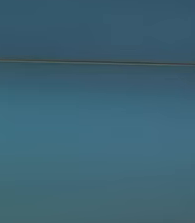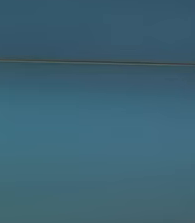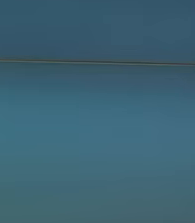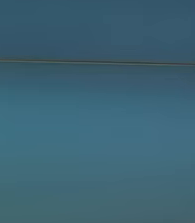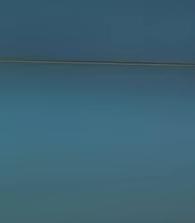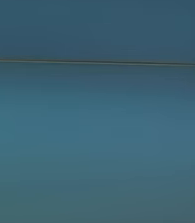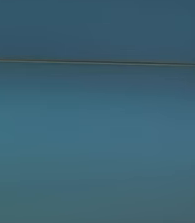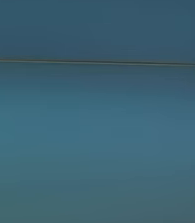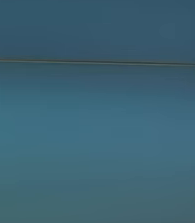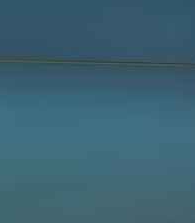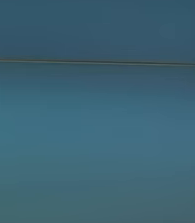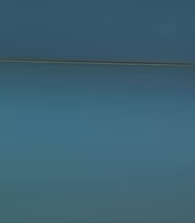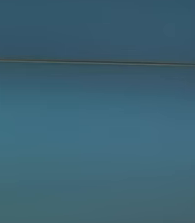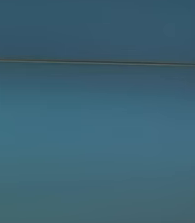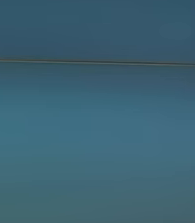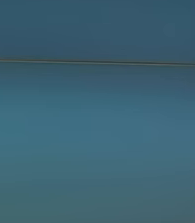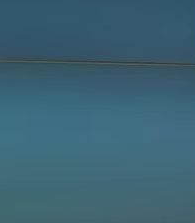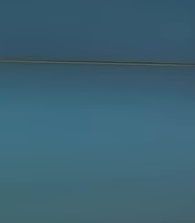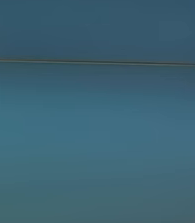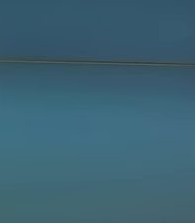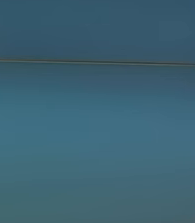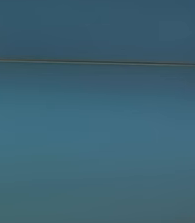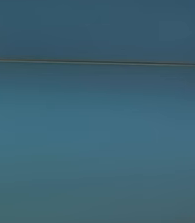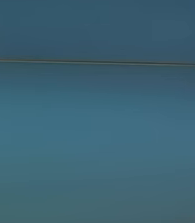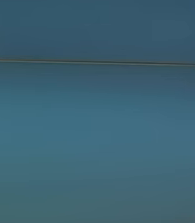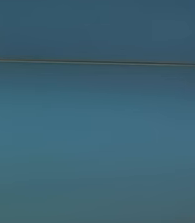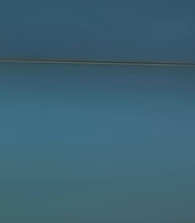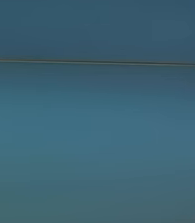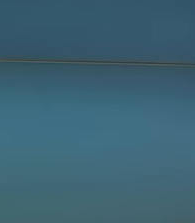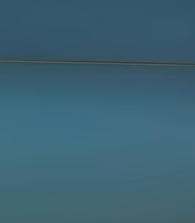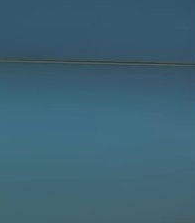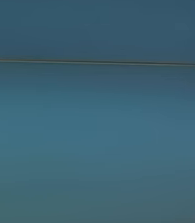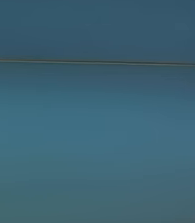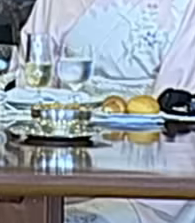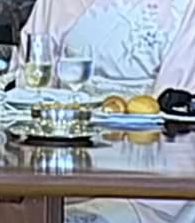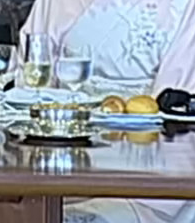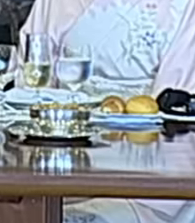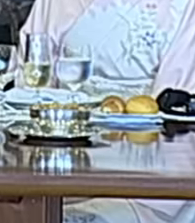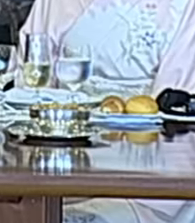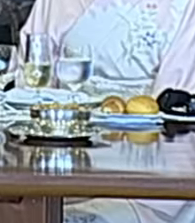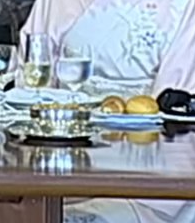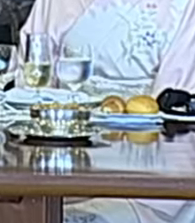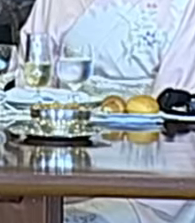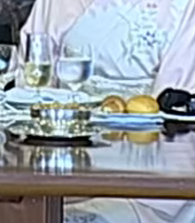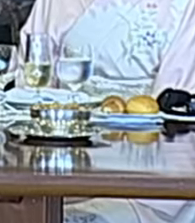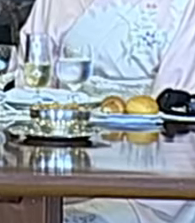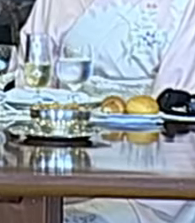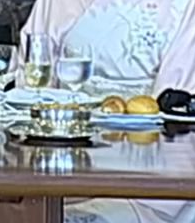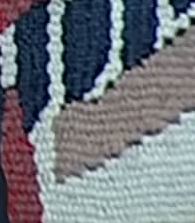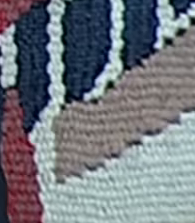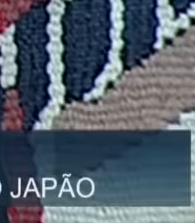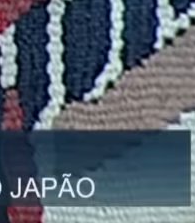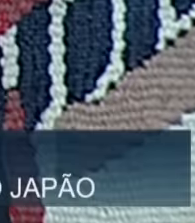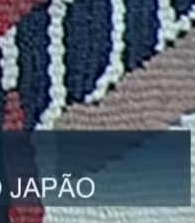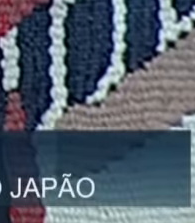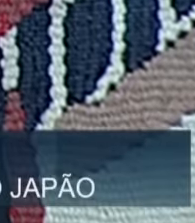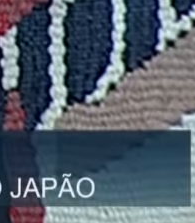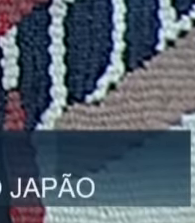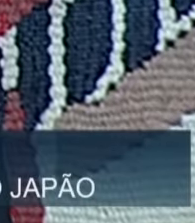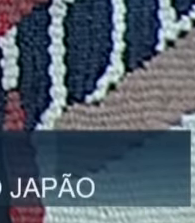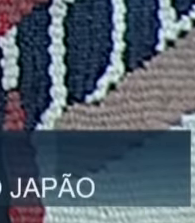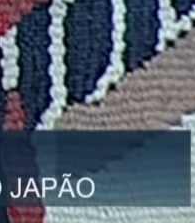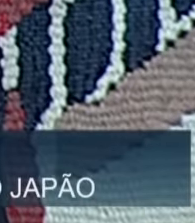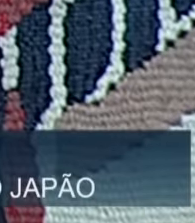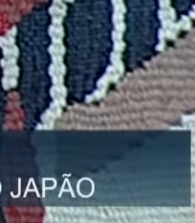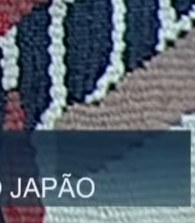Olá, vamos ao vivo ao Ministério das Relações Exteriores, onde acontece a cerimônia de comemoração dos 120 anos de amizade entre o Brasil